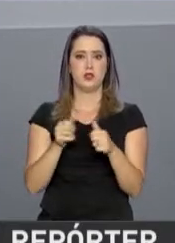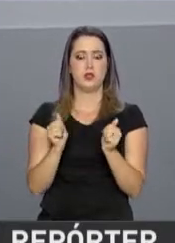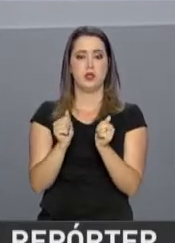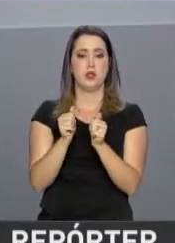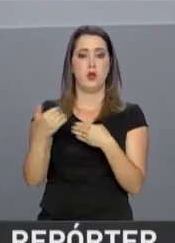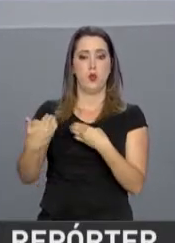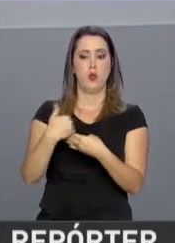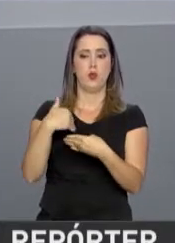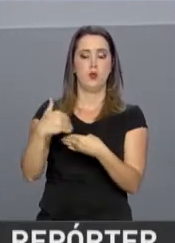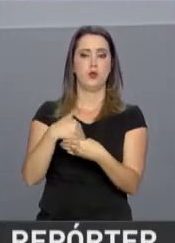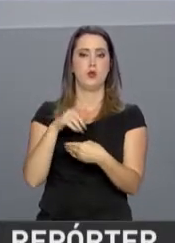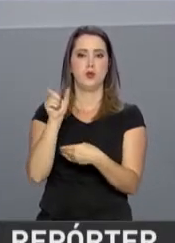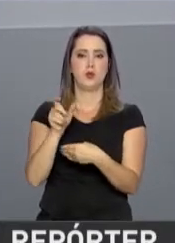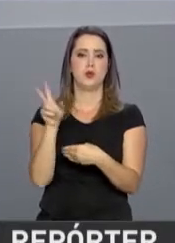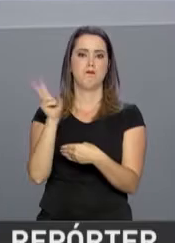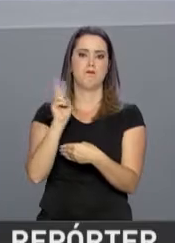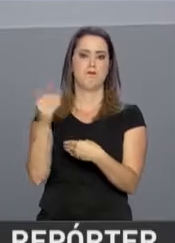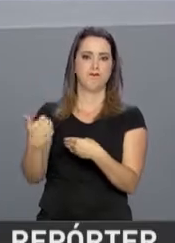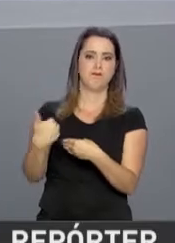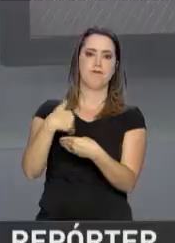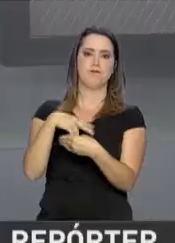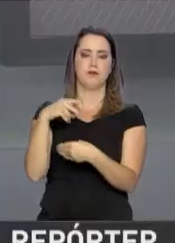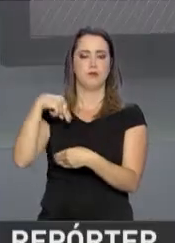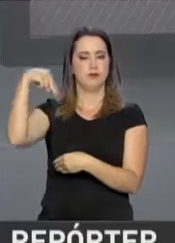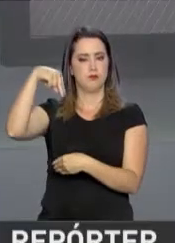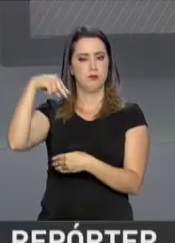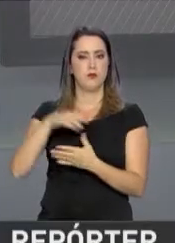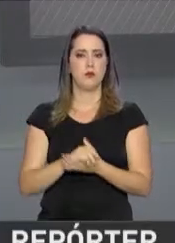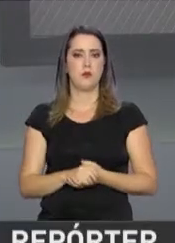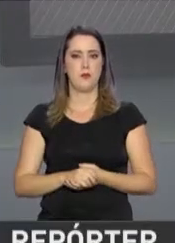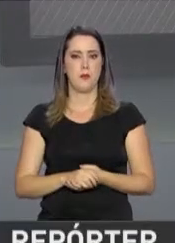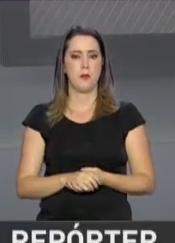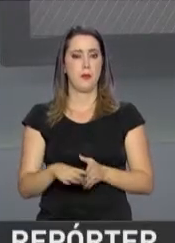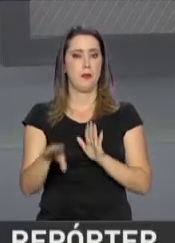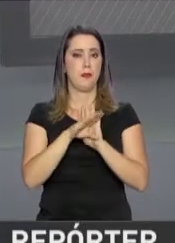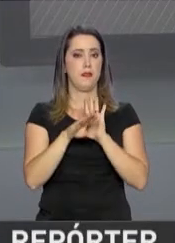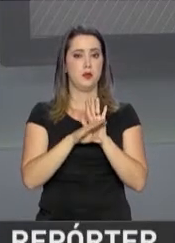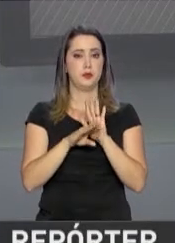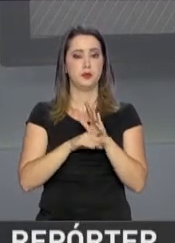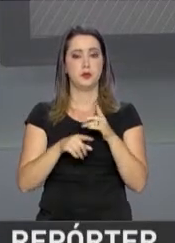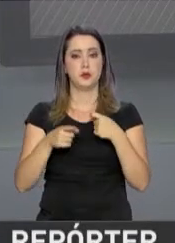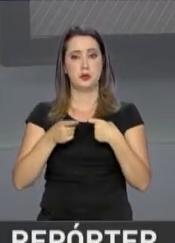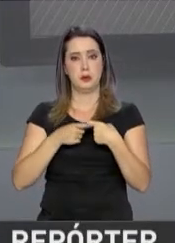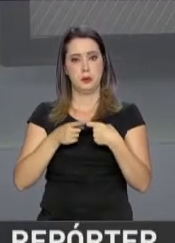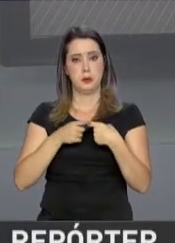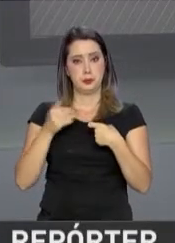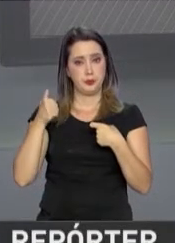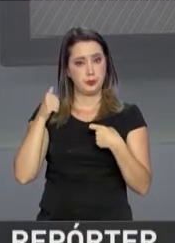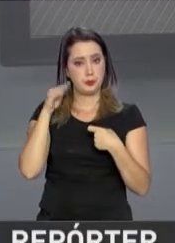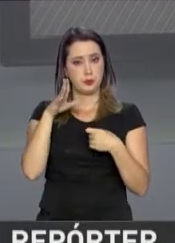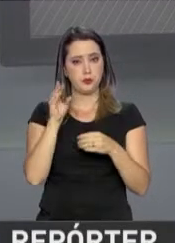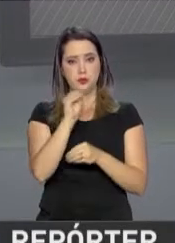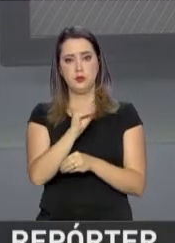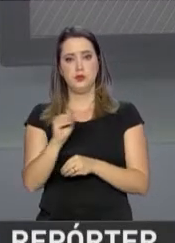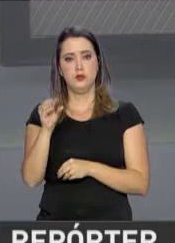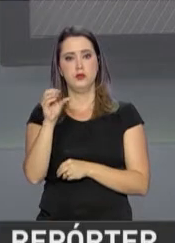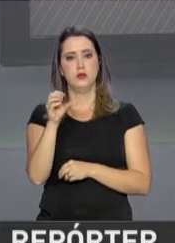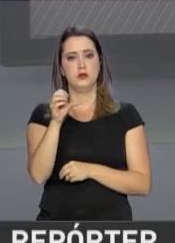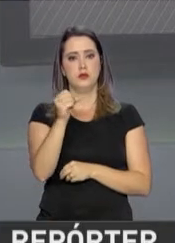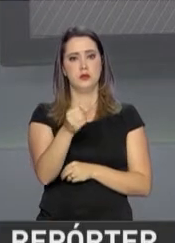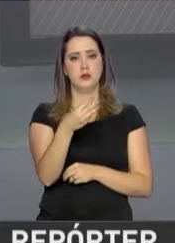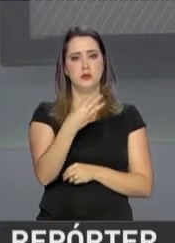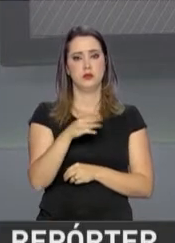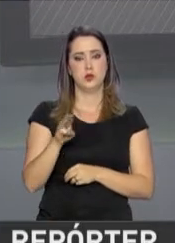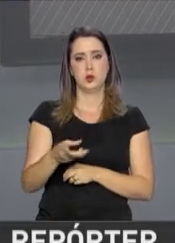migração de venezuelanos o programa mais médicos atendem cerca de 63 milhões de pessoas em todo o brasil